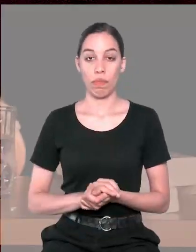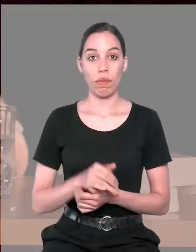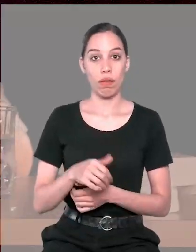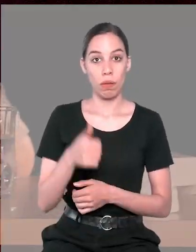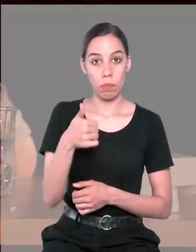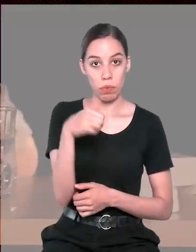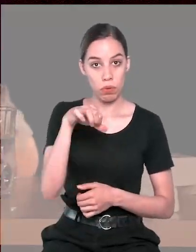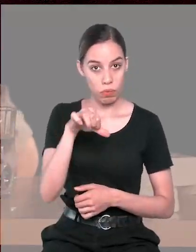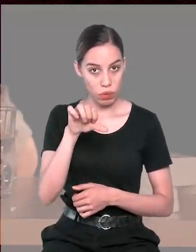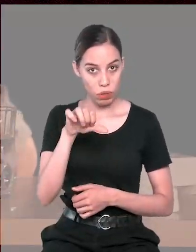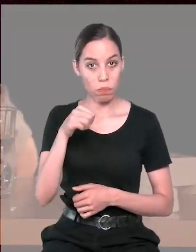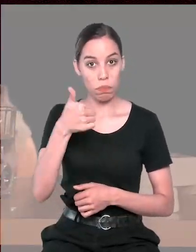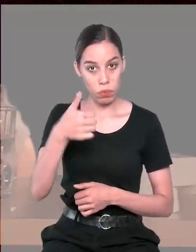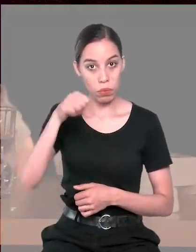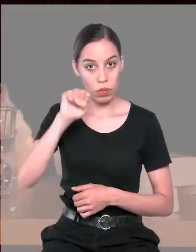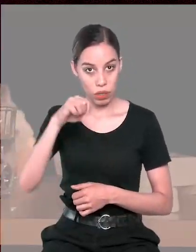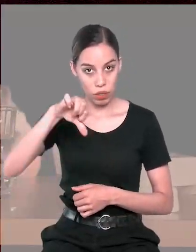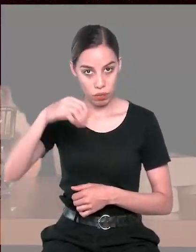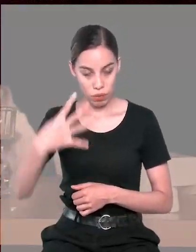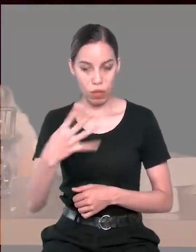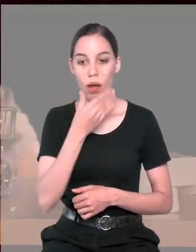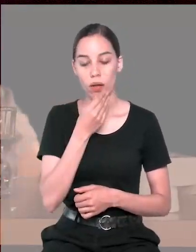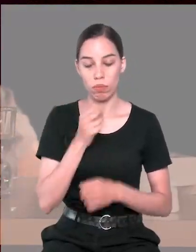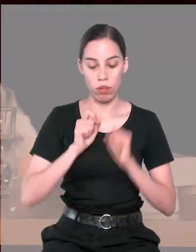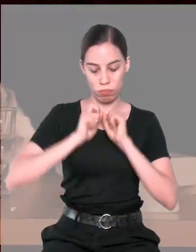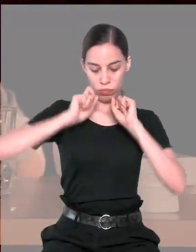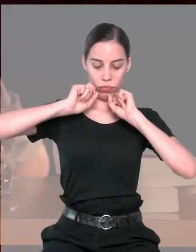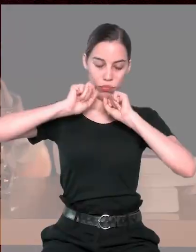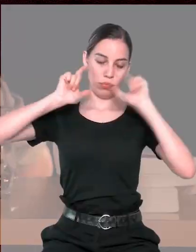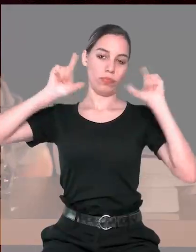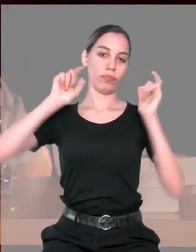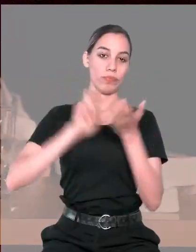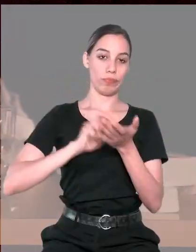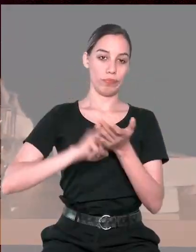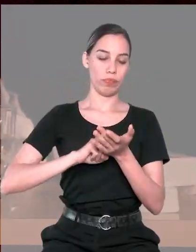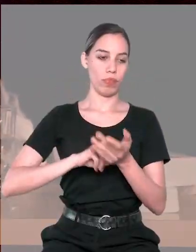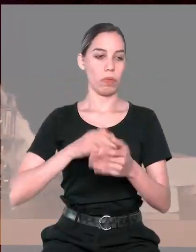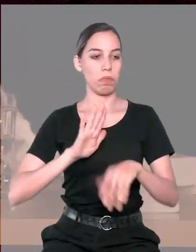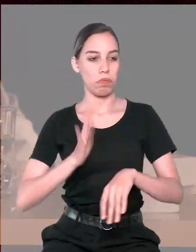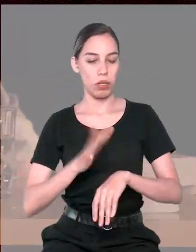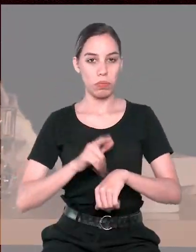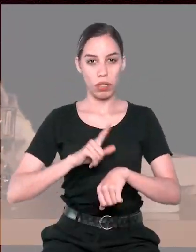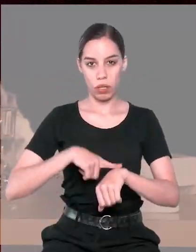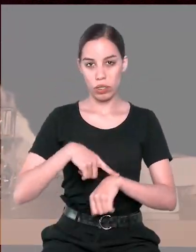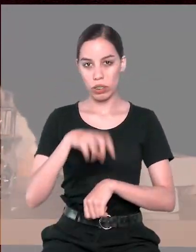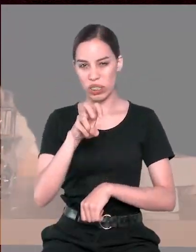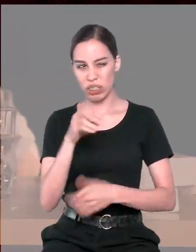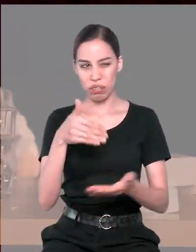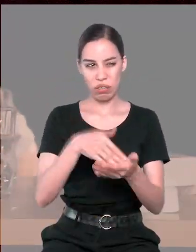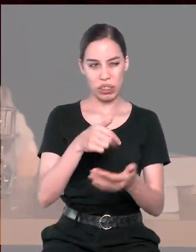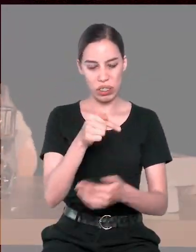desde 1894, ele acordava todos os dias pela manhã, entre as 5 e as 7 horas da